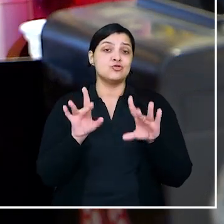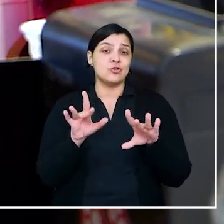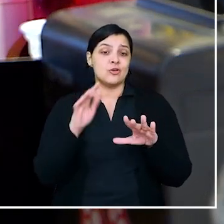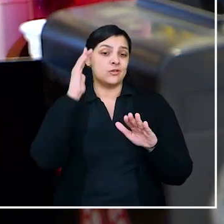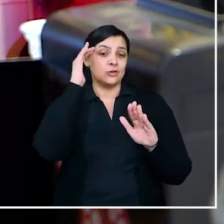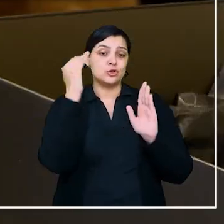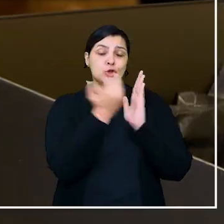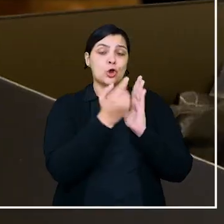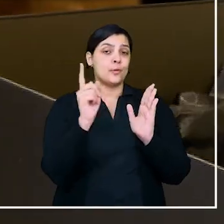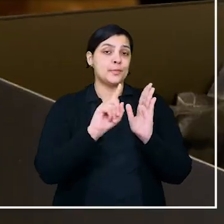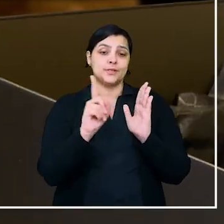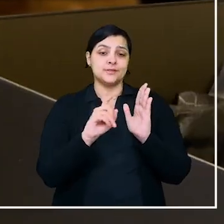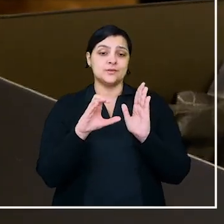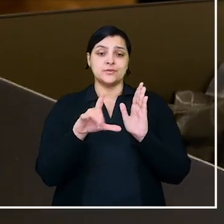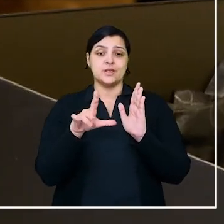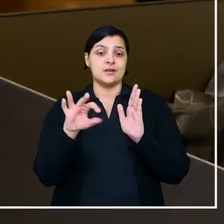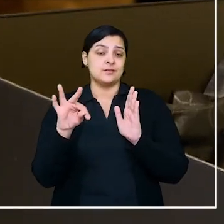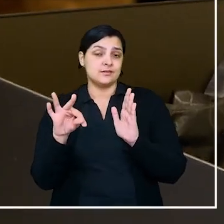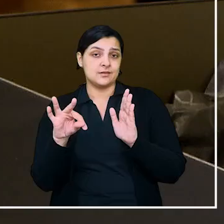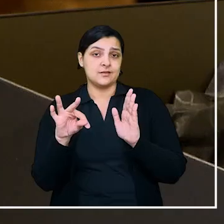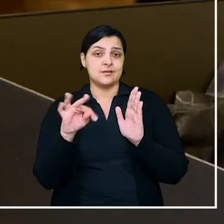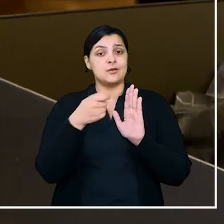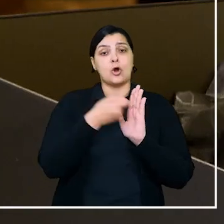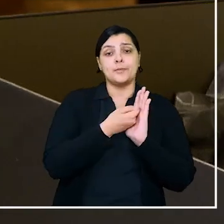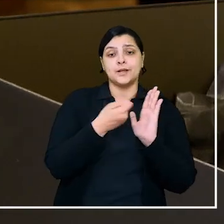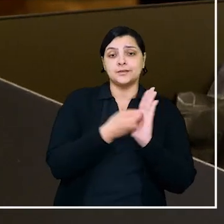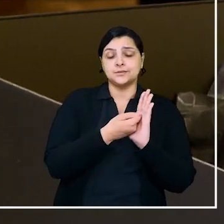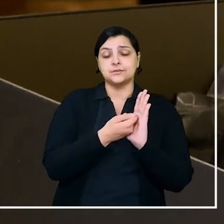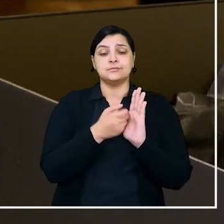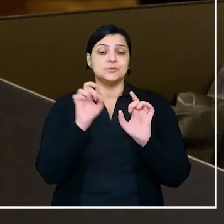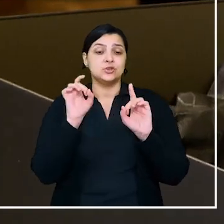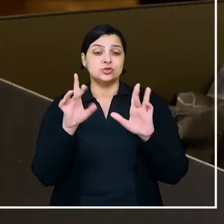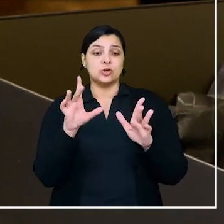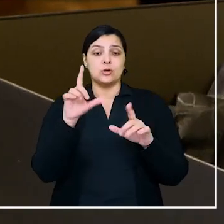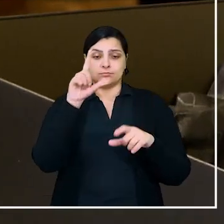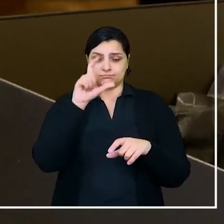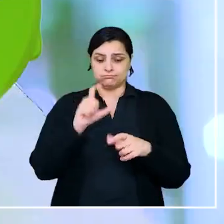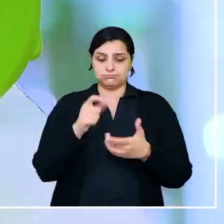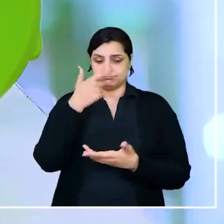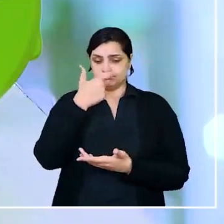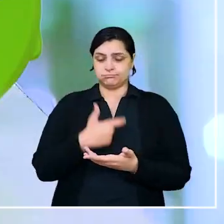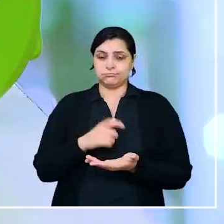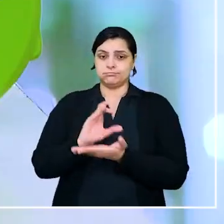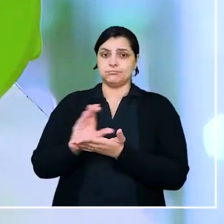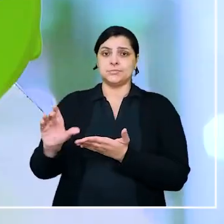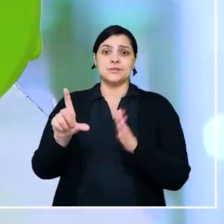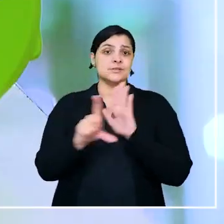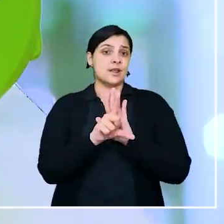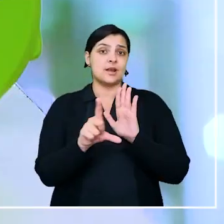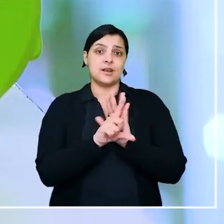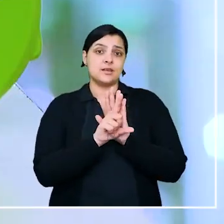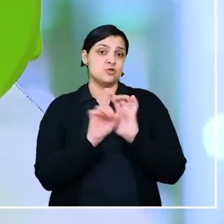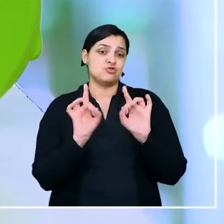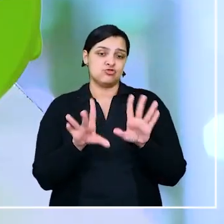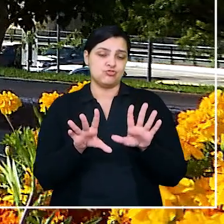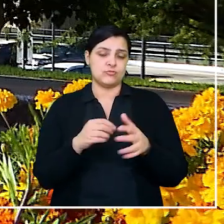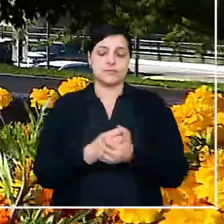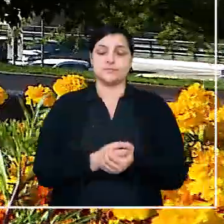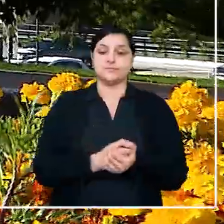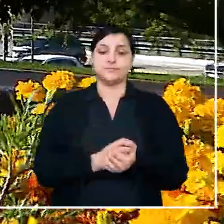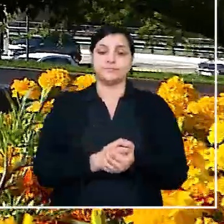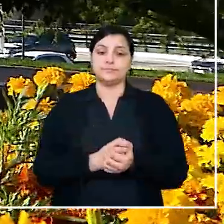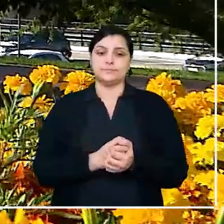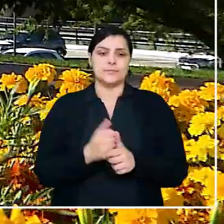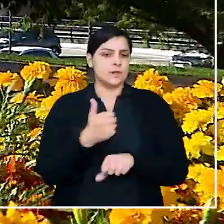apenas descumprido obrigações legais, cabendo assim a reparação material prevista na legislação trabalhista.